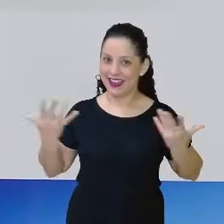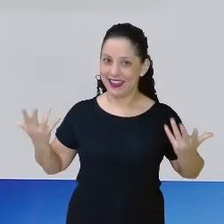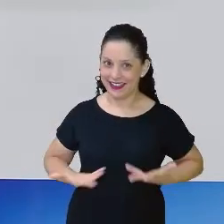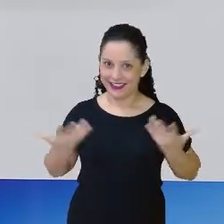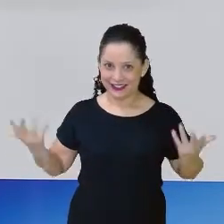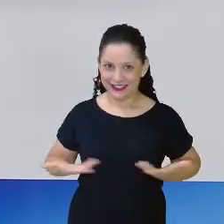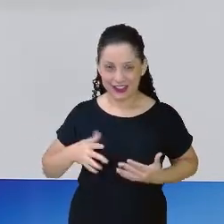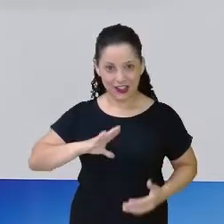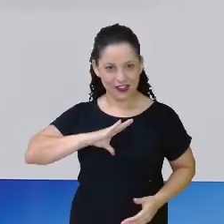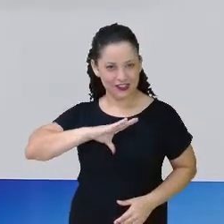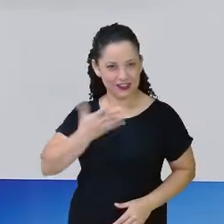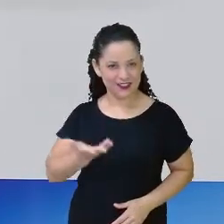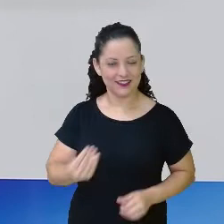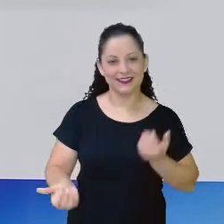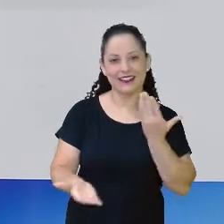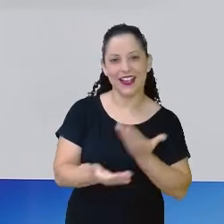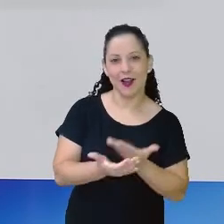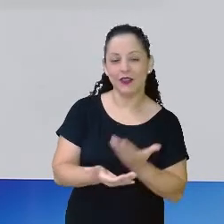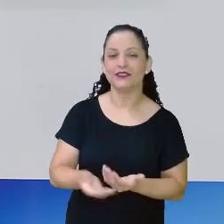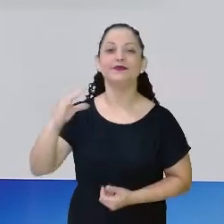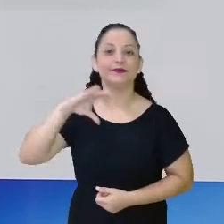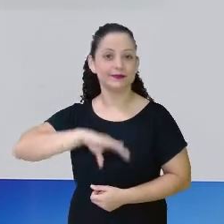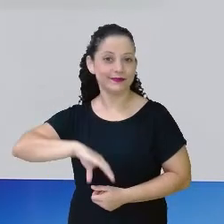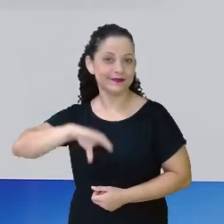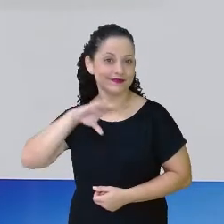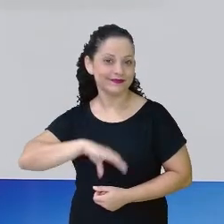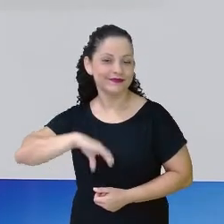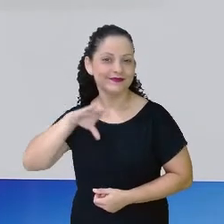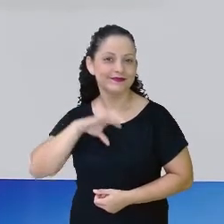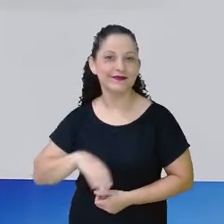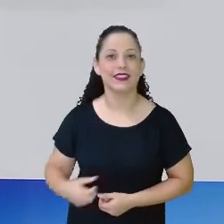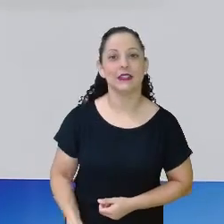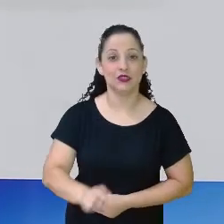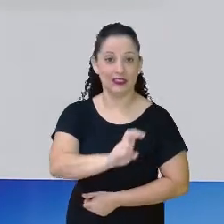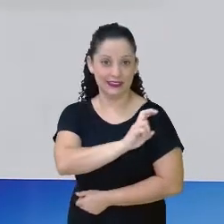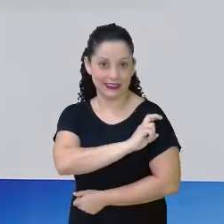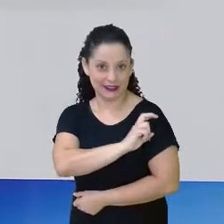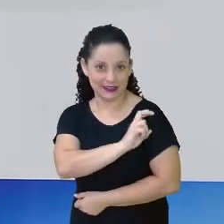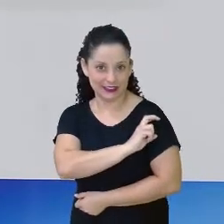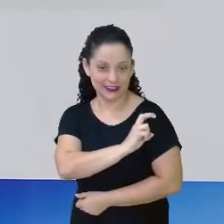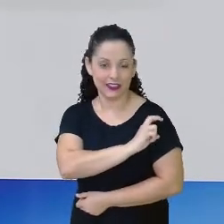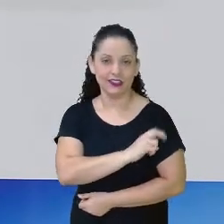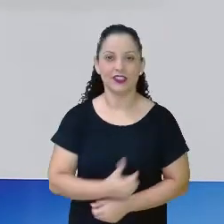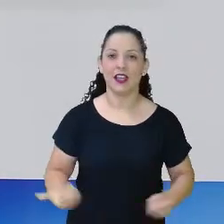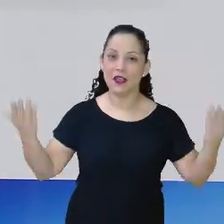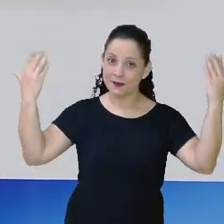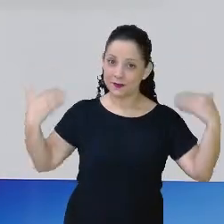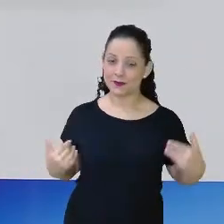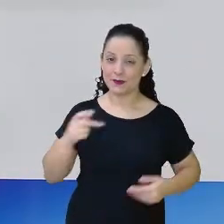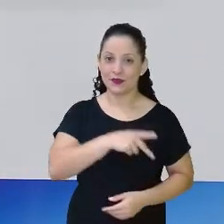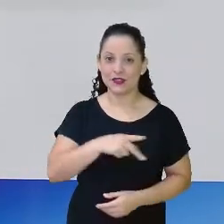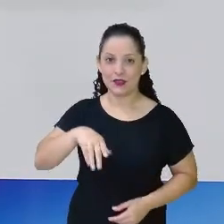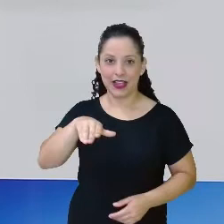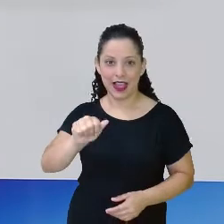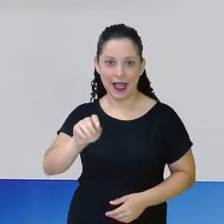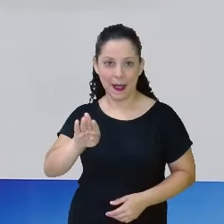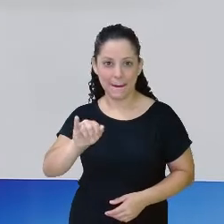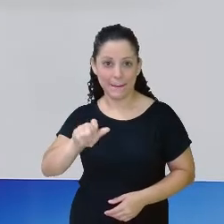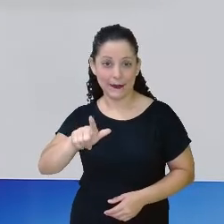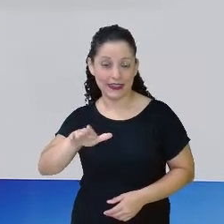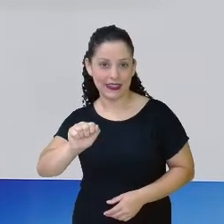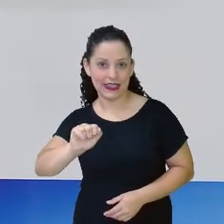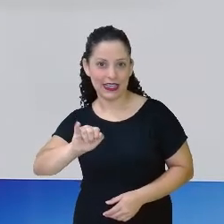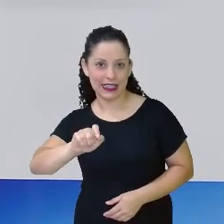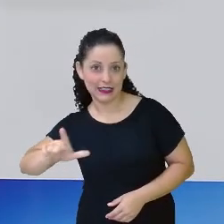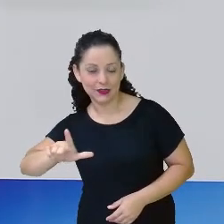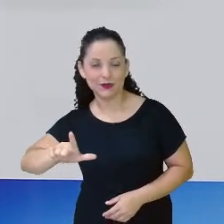dispostos para mais uma aula de língua portuguesa para os quintos anos. Eu, a professora Abigail Viana, como sempre, estou aqui e